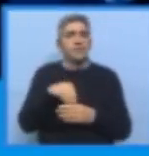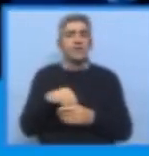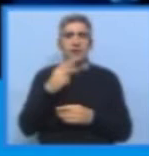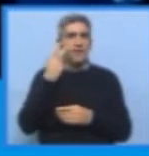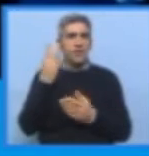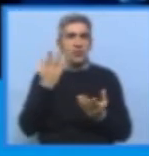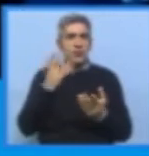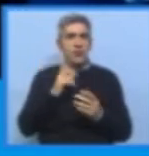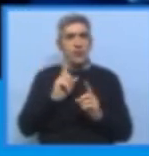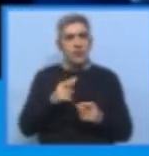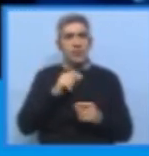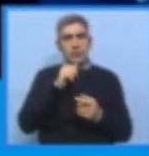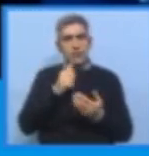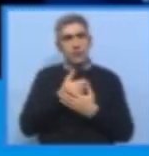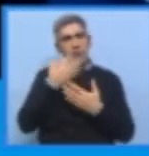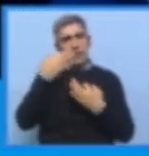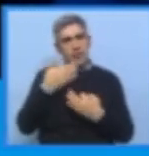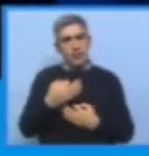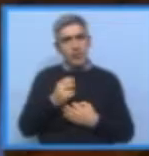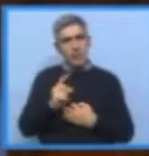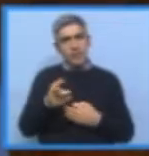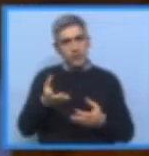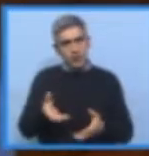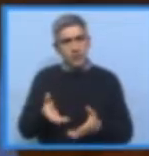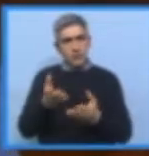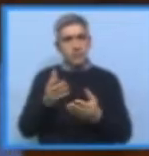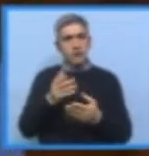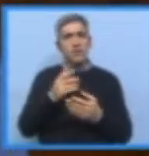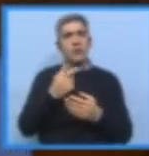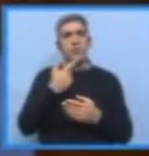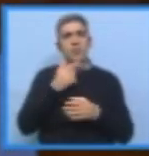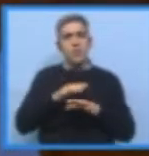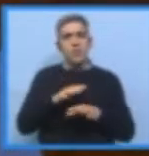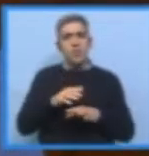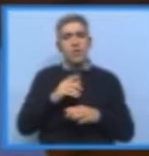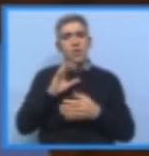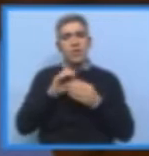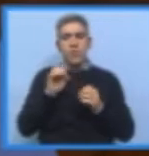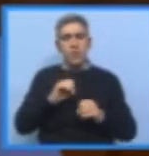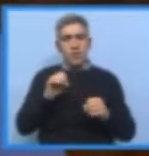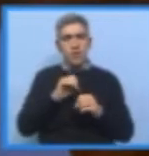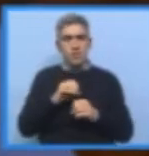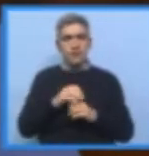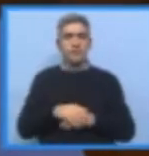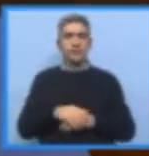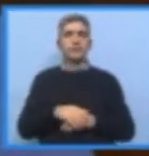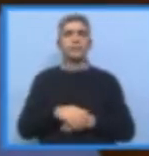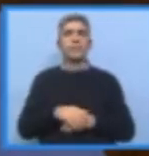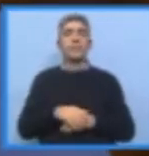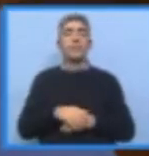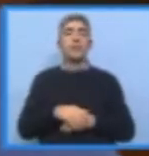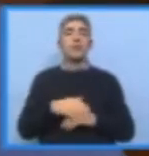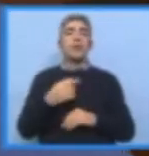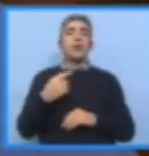e devemos deixar as pessoas morrer com dignidade. O excesso de reanimações, muitas vezes, é contraproducente nesse sentido. Aliás,